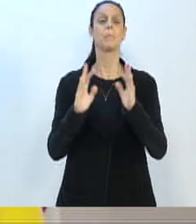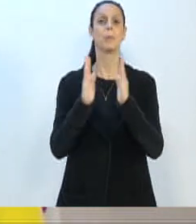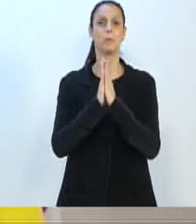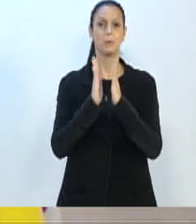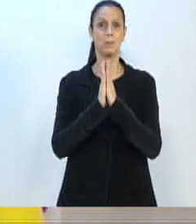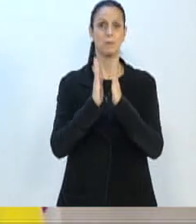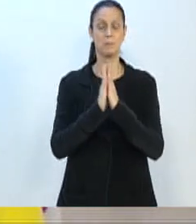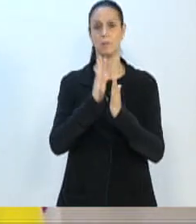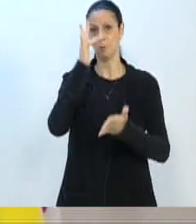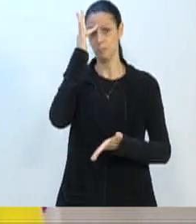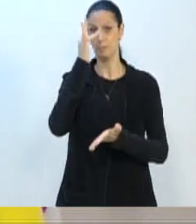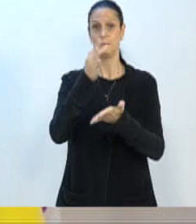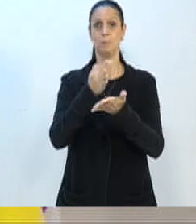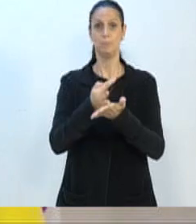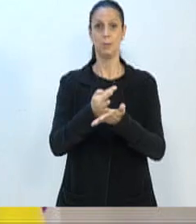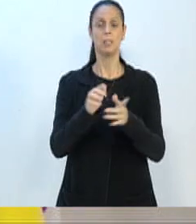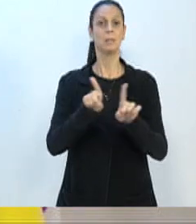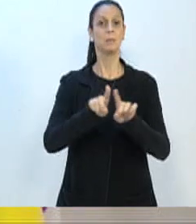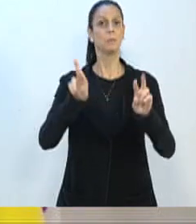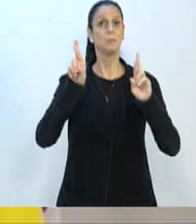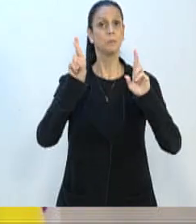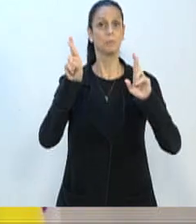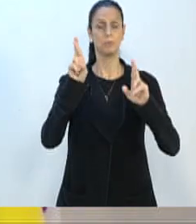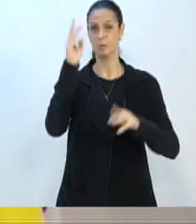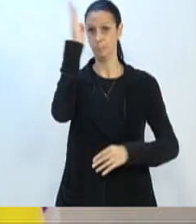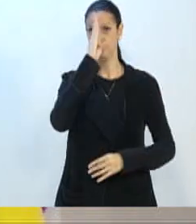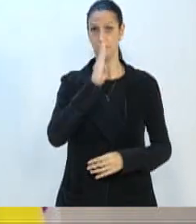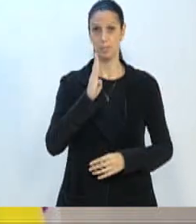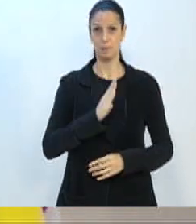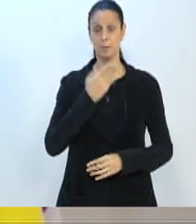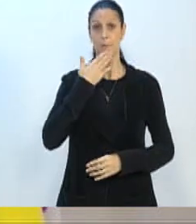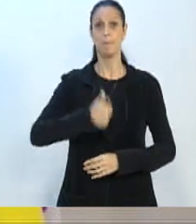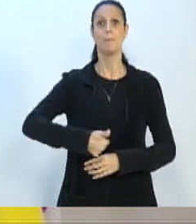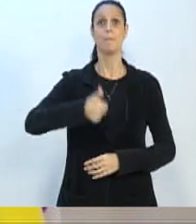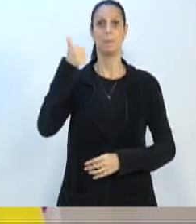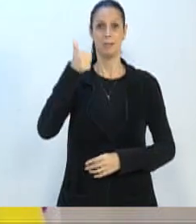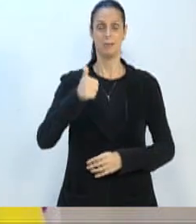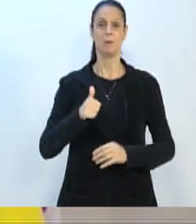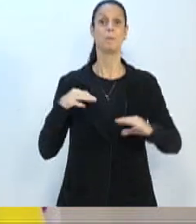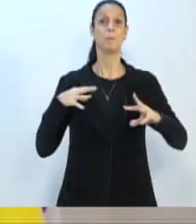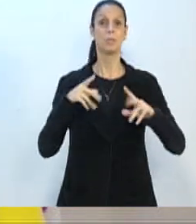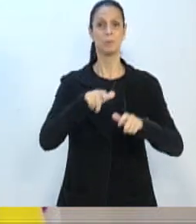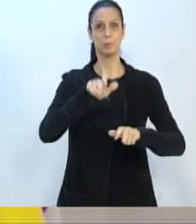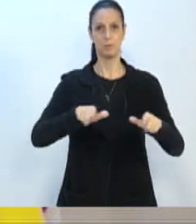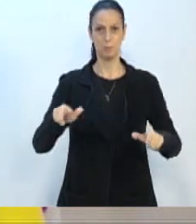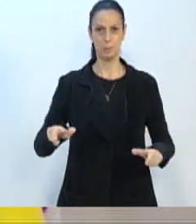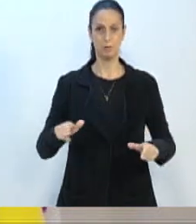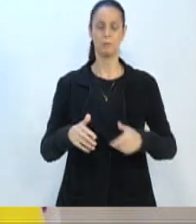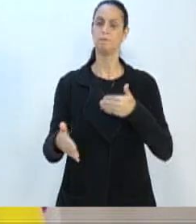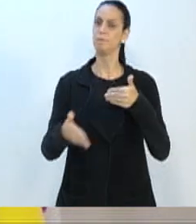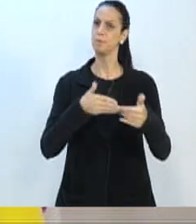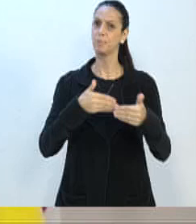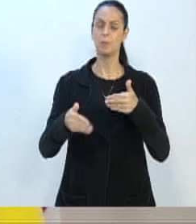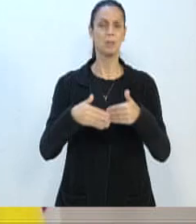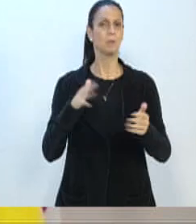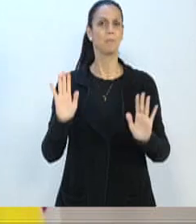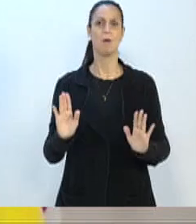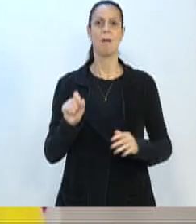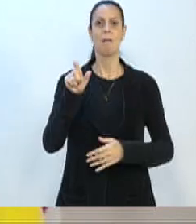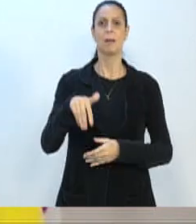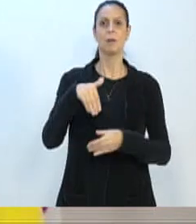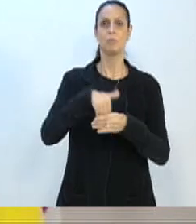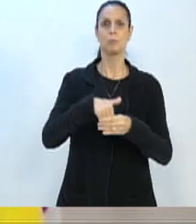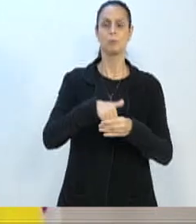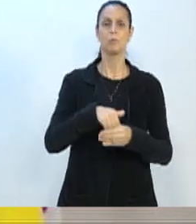de fé e torcer por um Brasil melhor para todos não importa quem votou